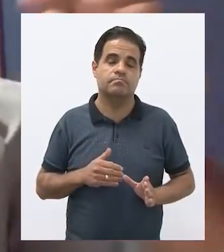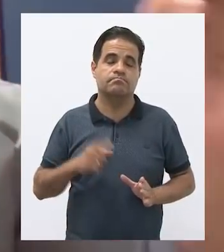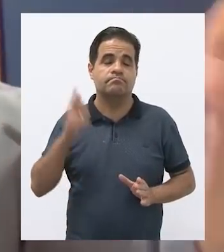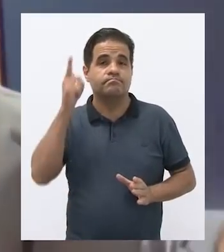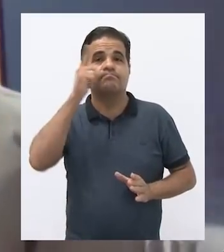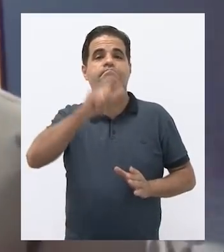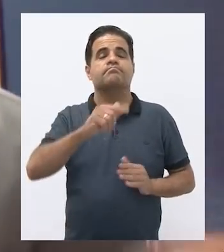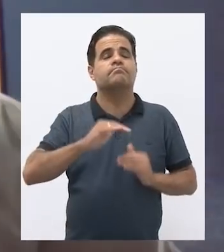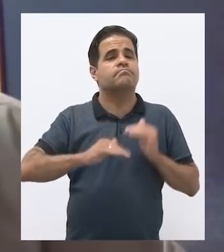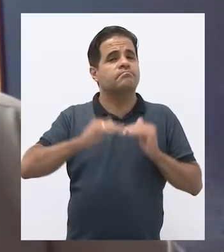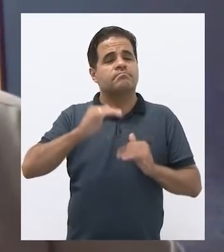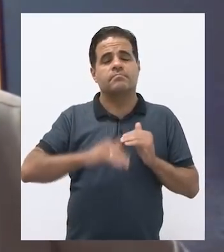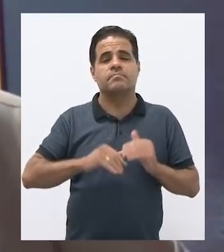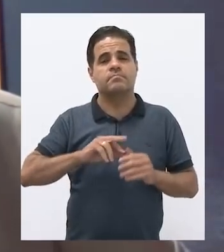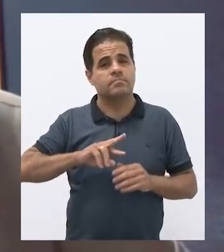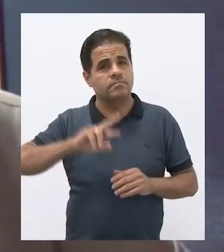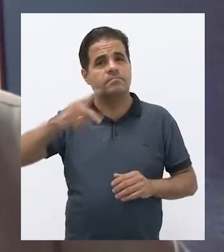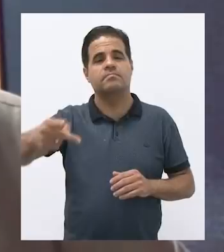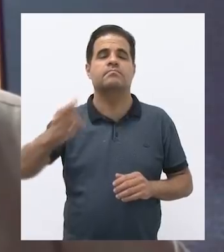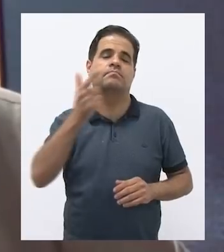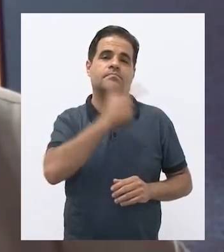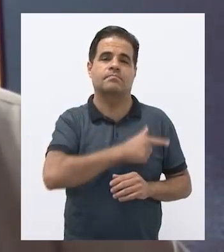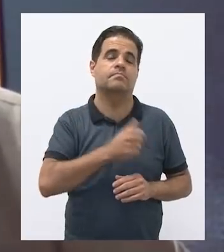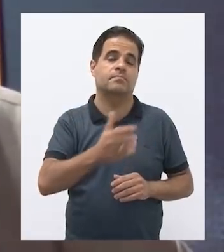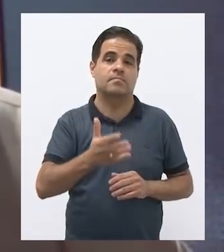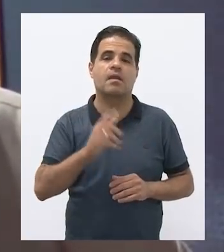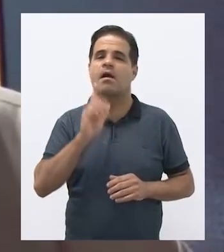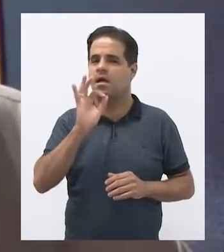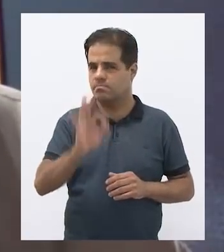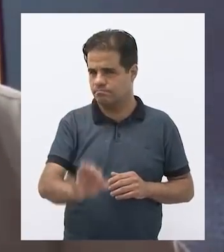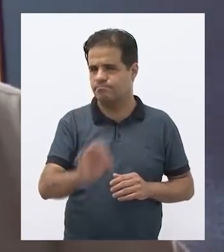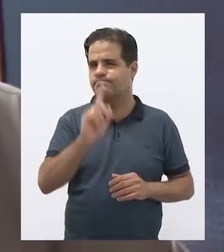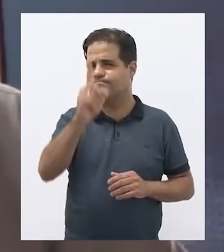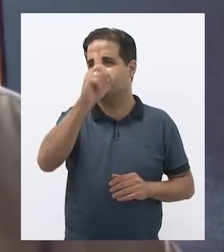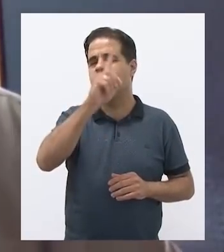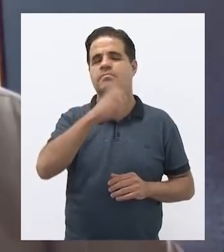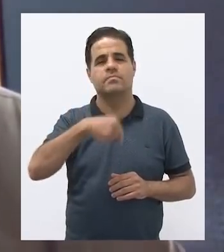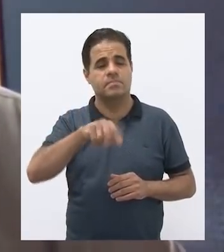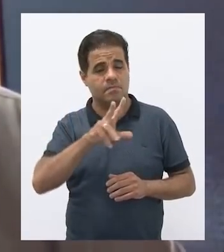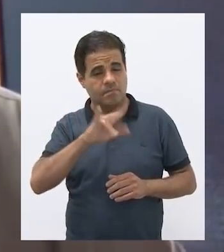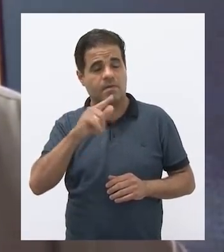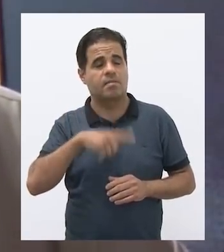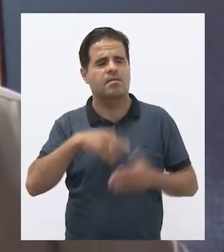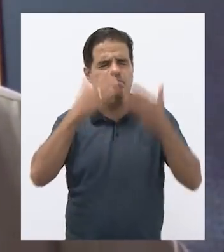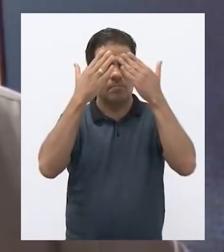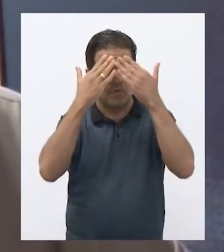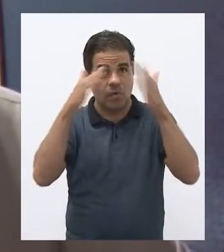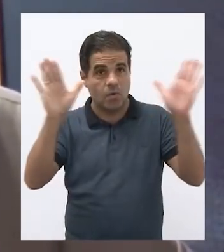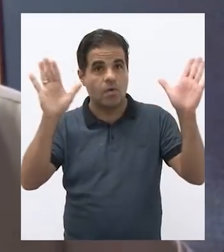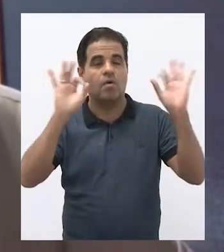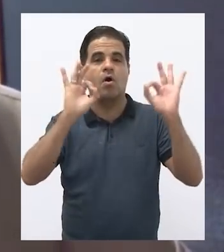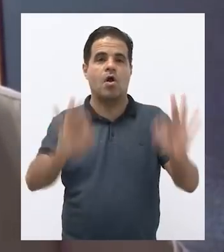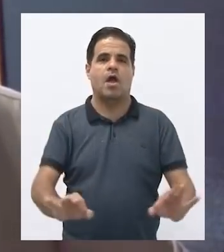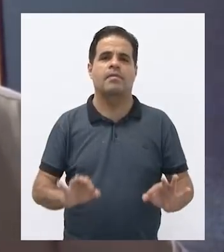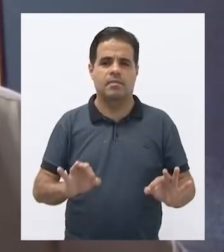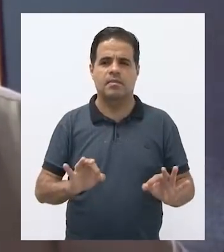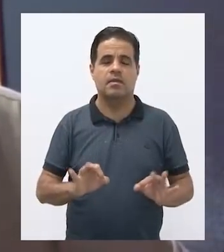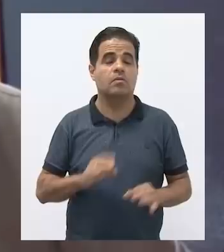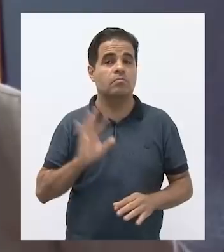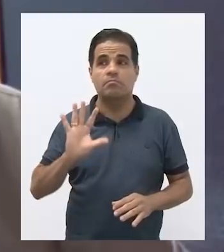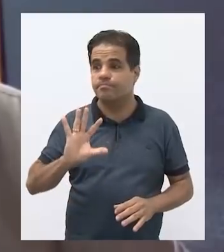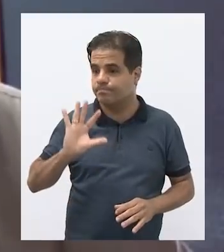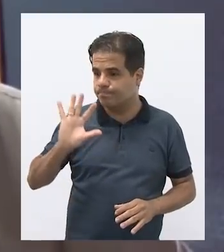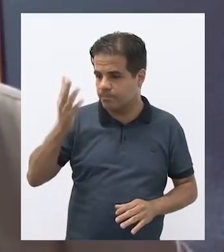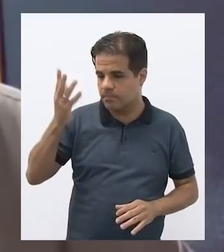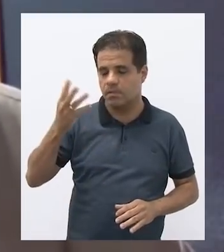alcançando a faixa de transição. Aí sim, nós vamos ter uma dimensão muito mais correta do que está rolando.